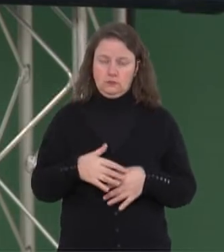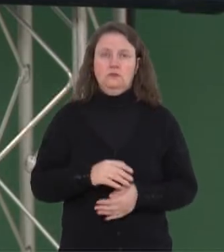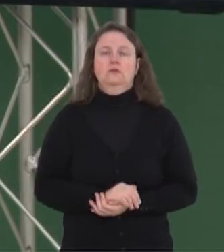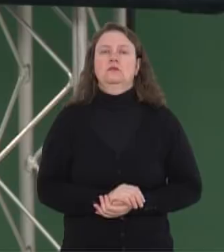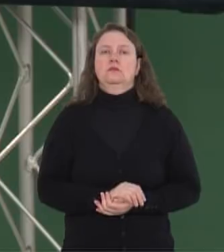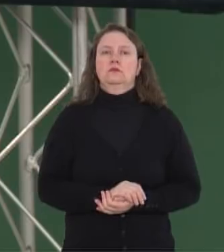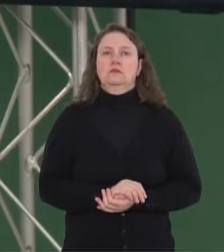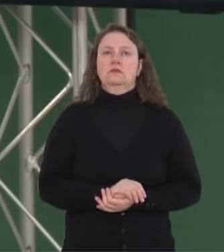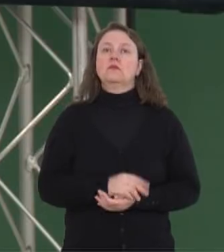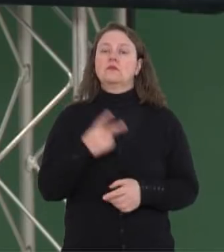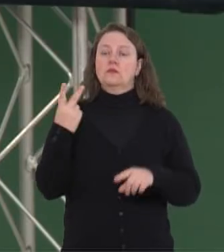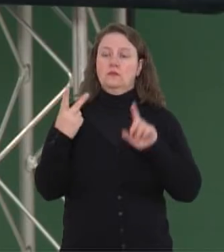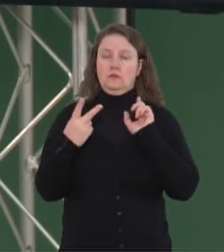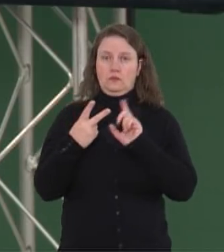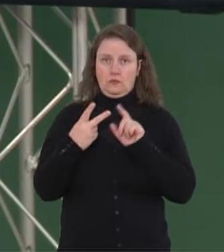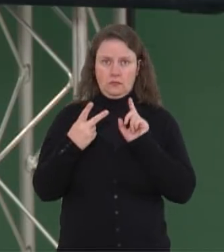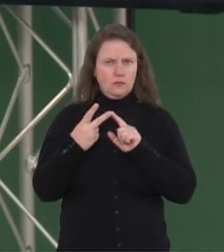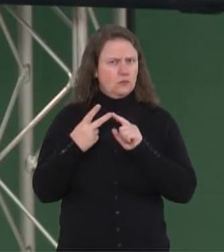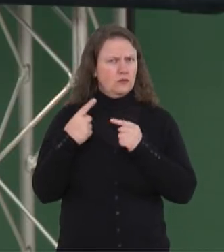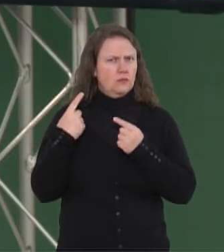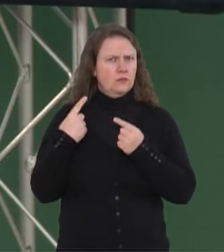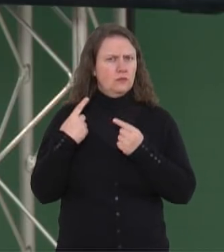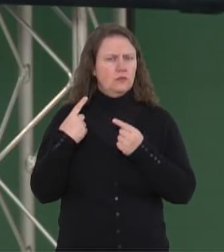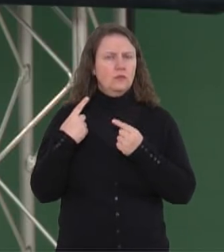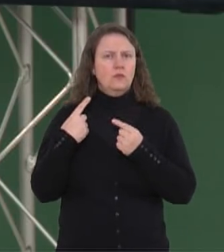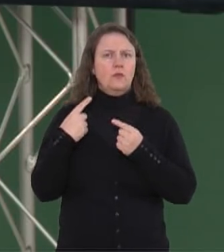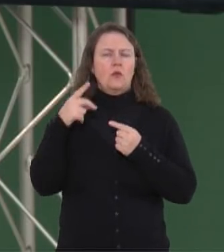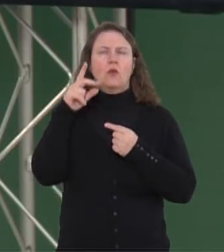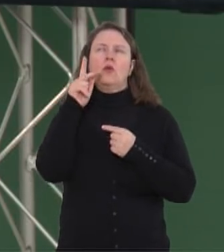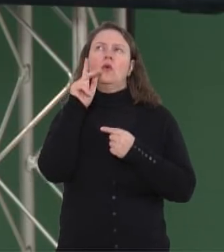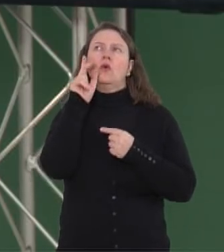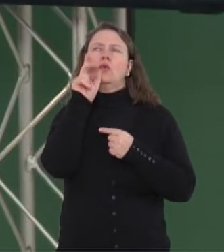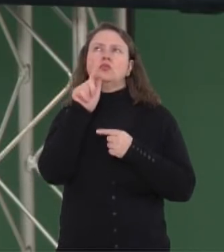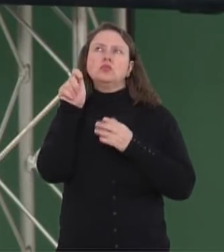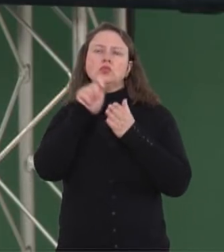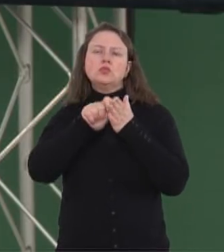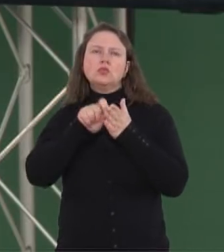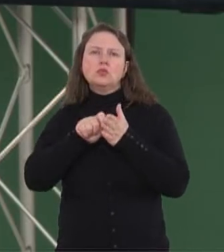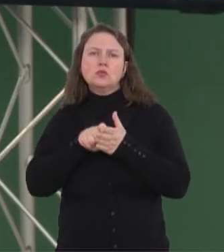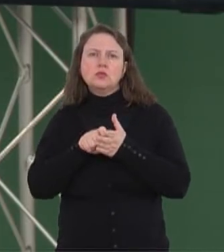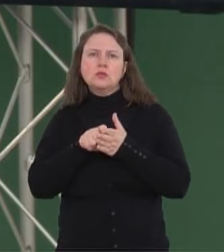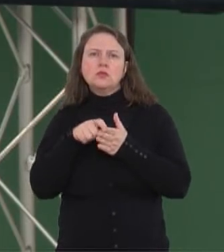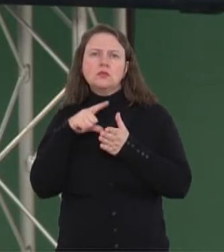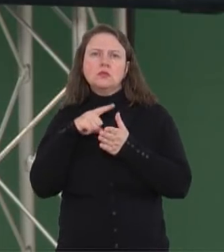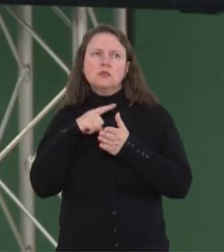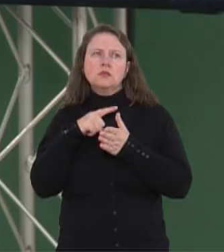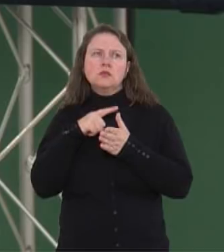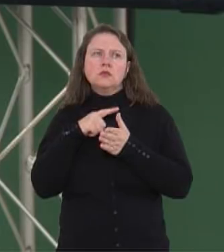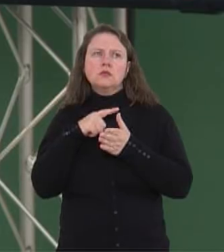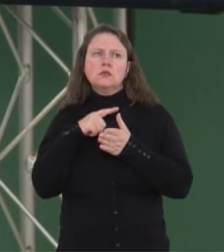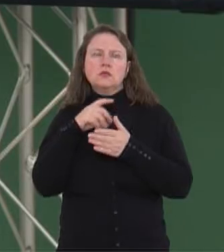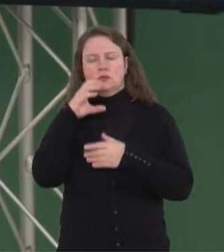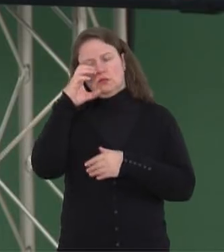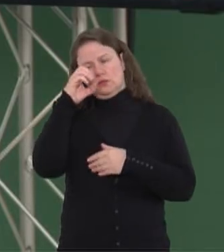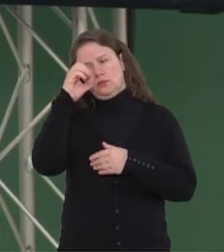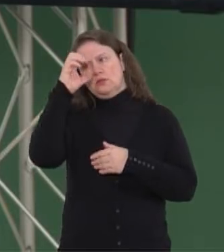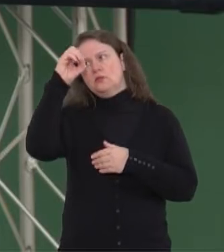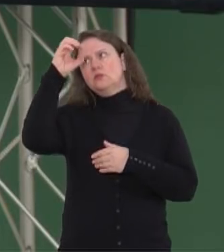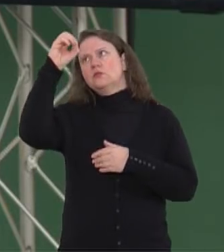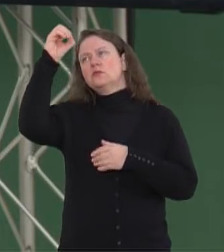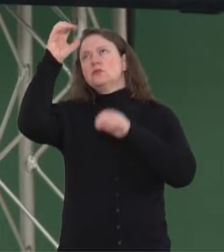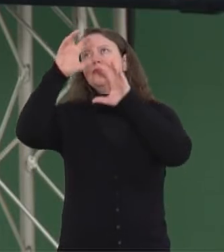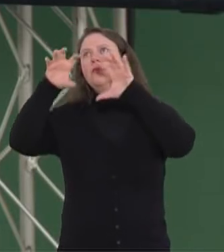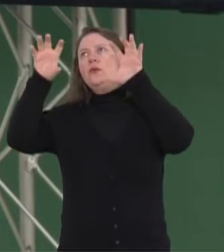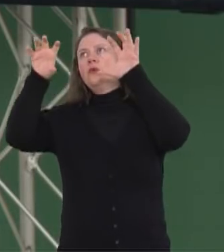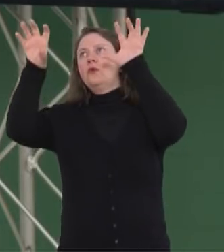E segundo, porque na fala do Garfield nós temos aquelas bolinhas. E aquelas bolinhas no balão